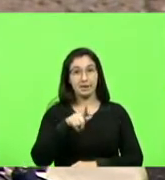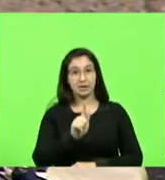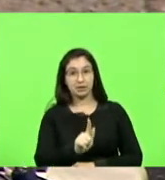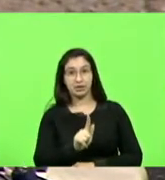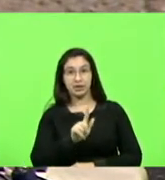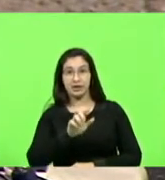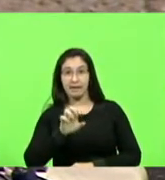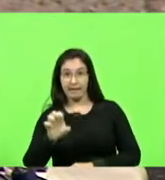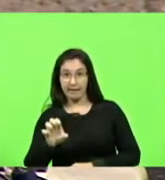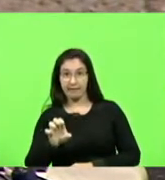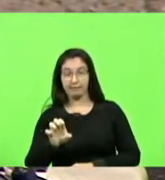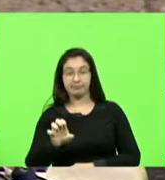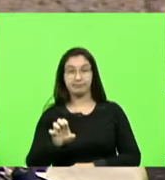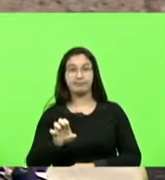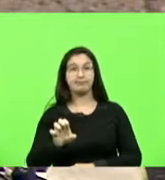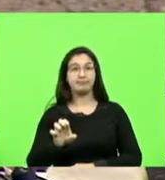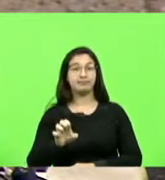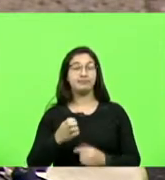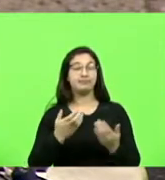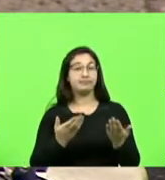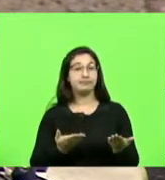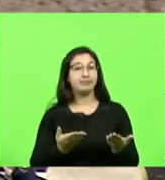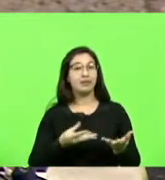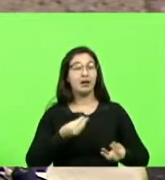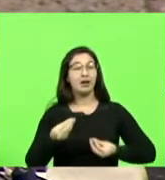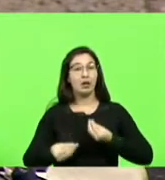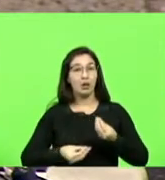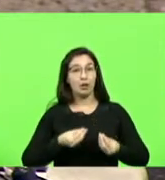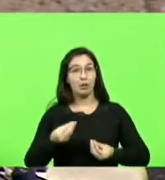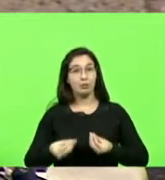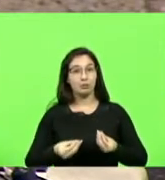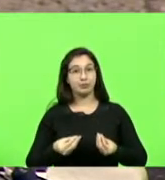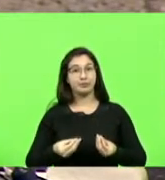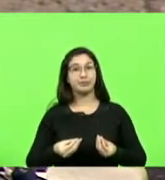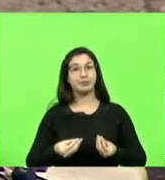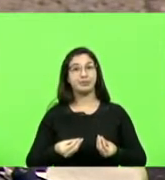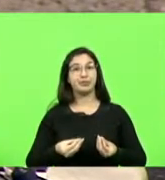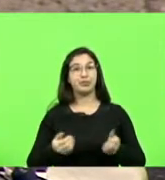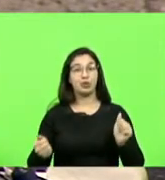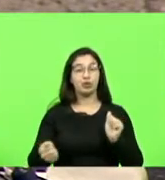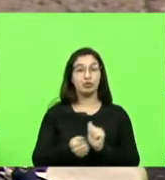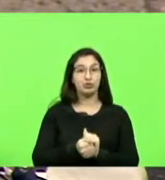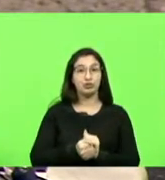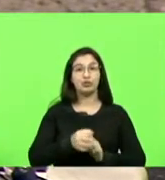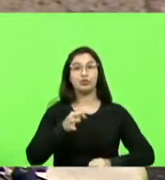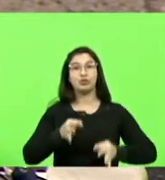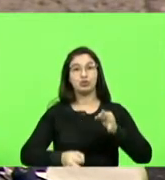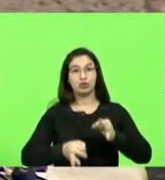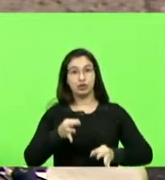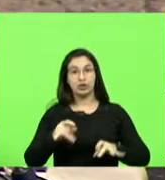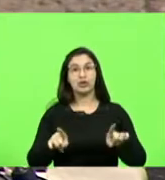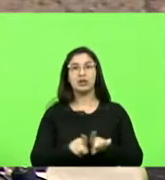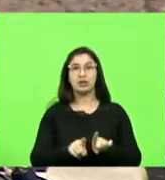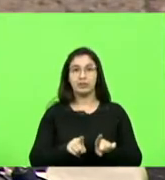A PGE, Procuradoria do Estado, interviu junto à Justiça, que também deu como